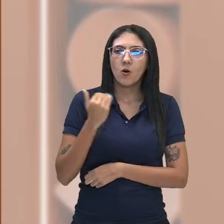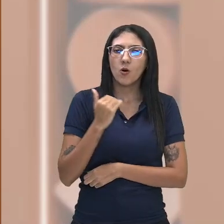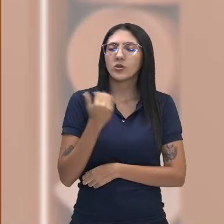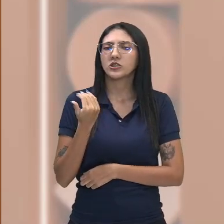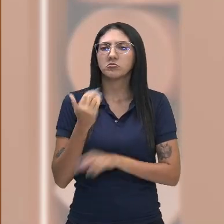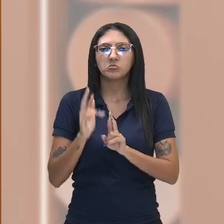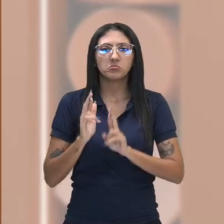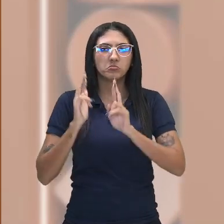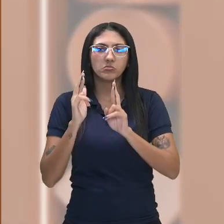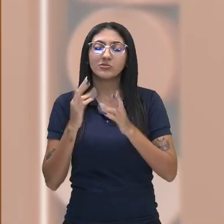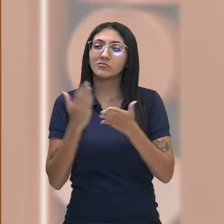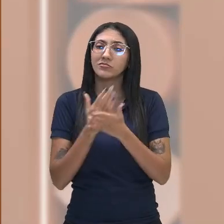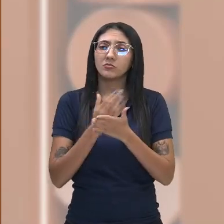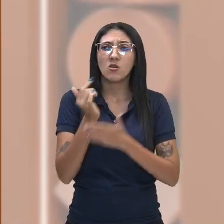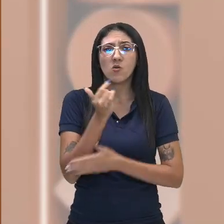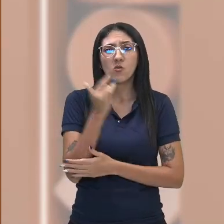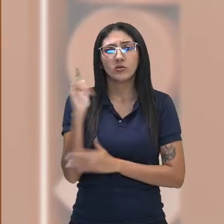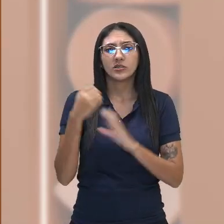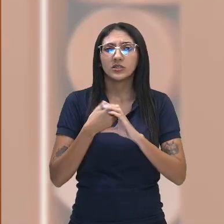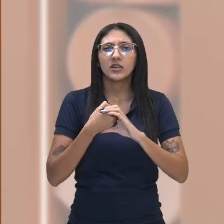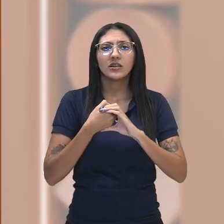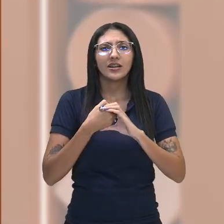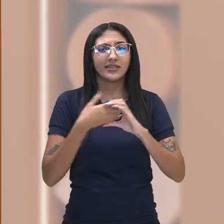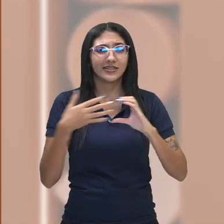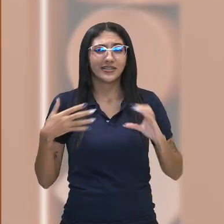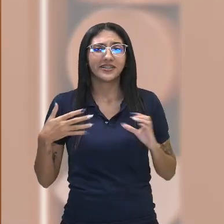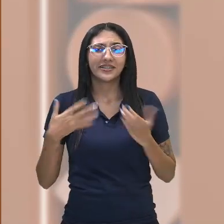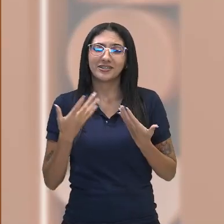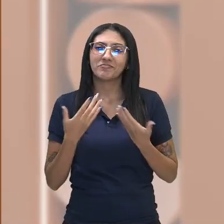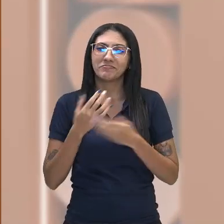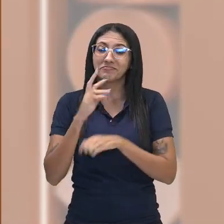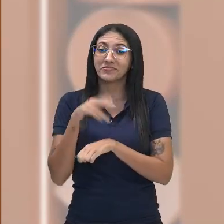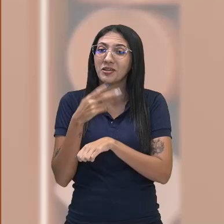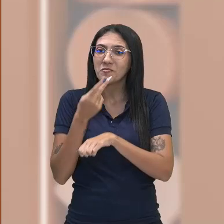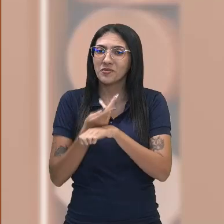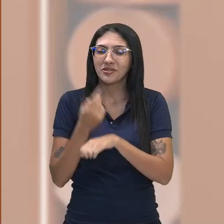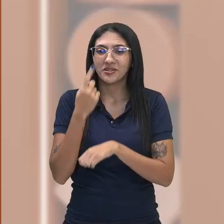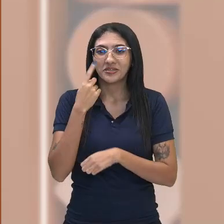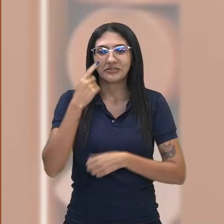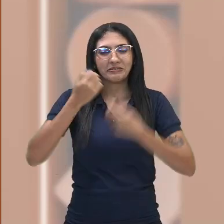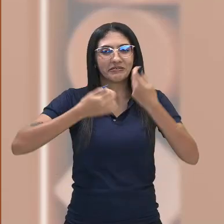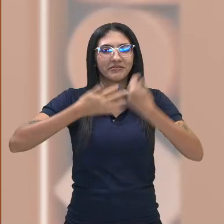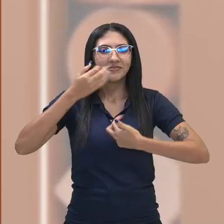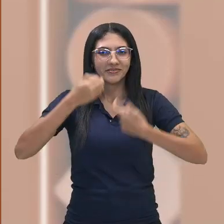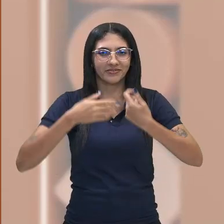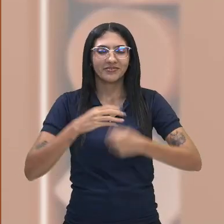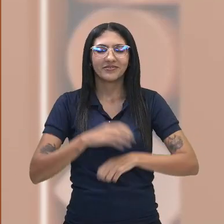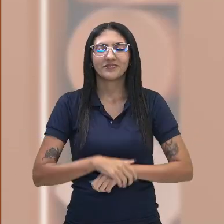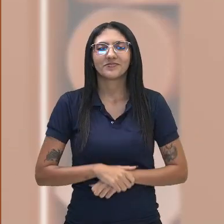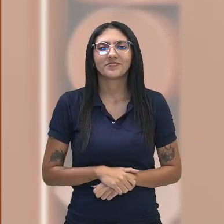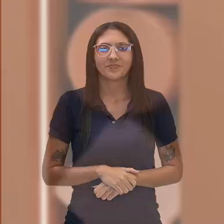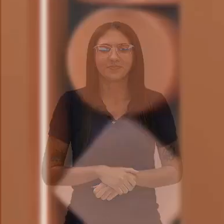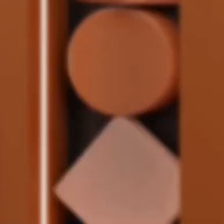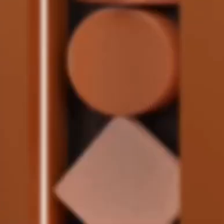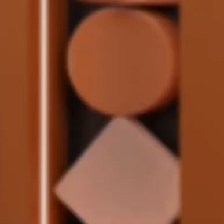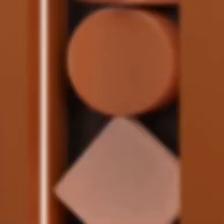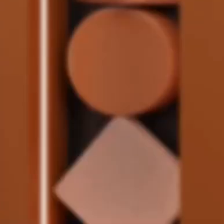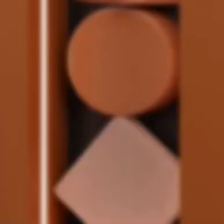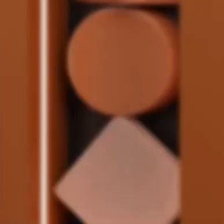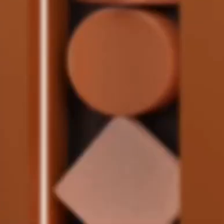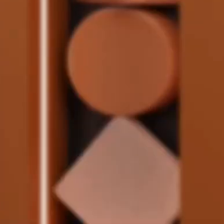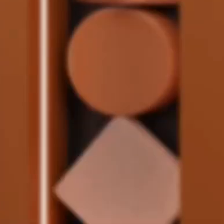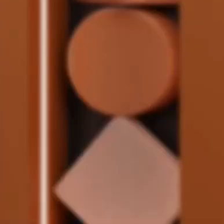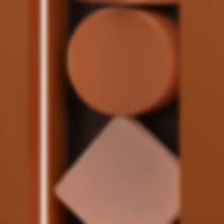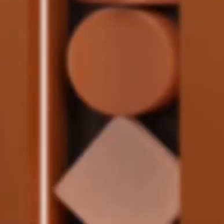fertilidade e algumas outras características que a gente levaria muito tempo para citar nesse momento, tá bom? Mas em relação